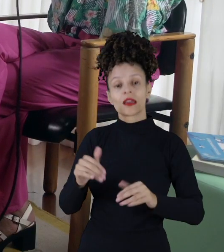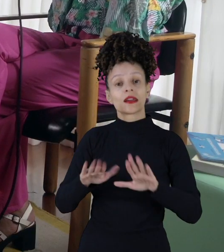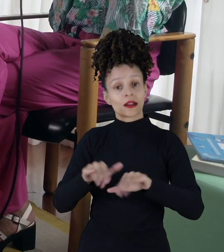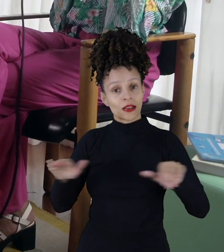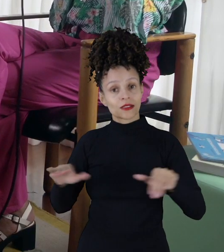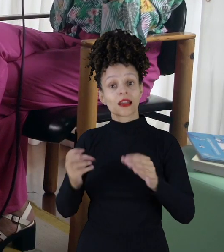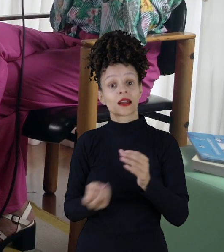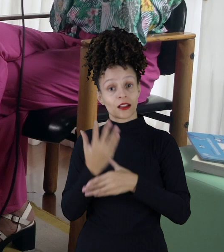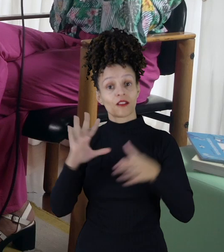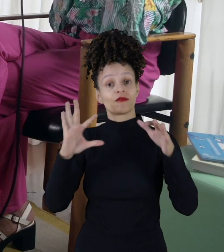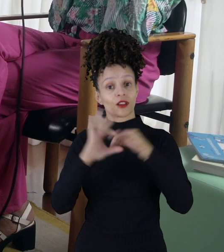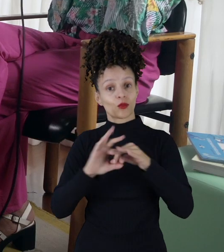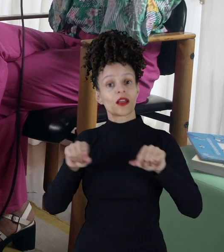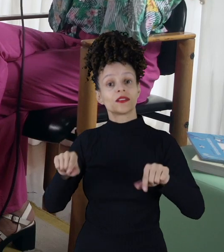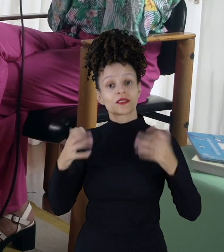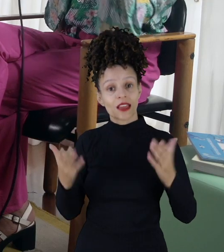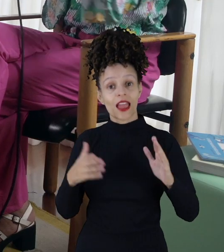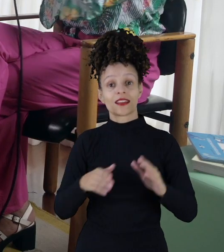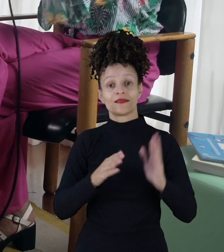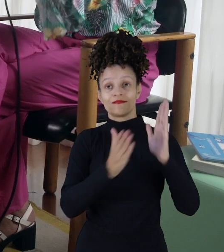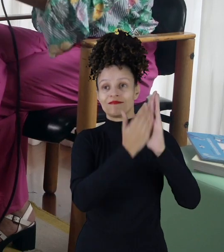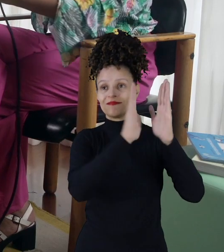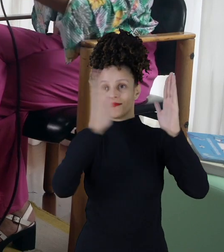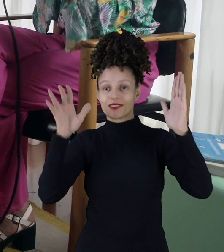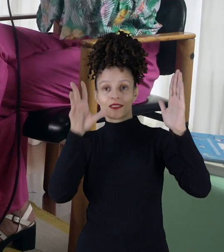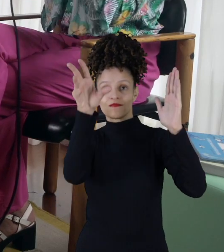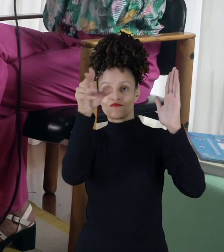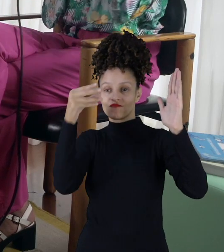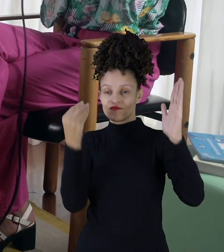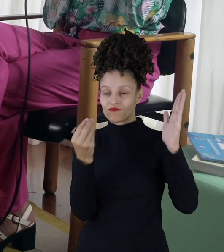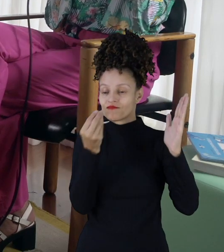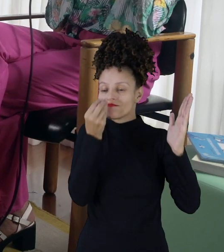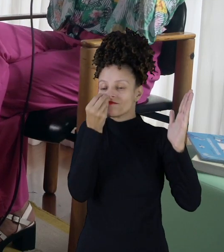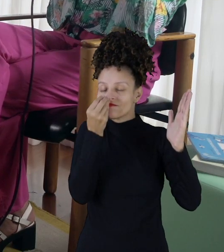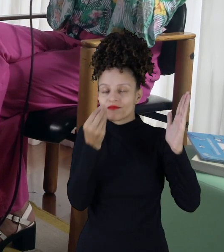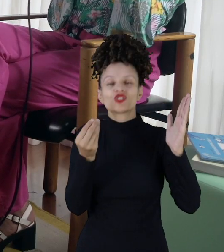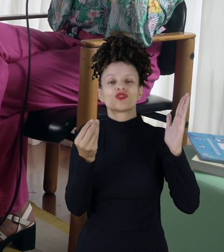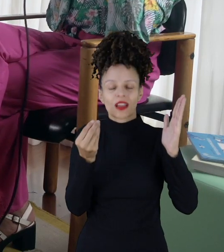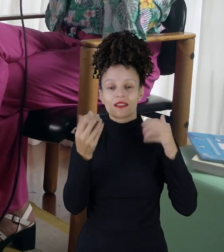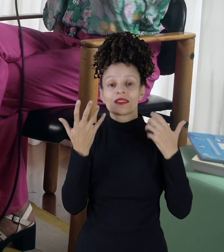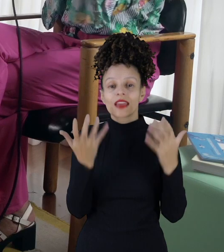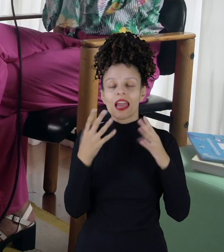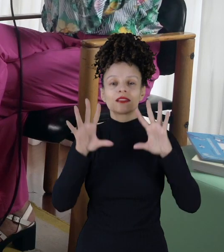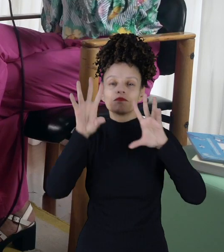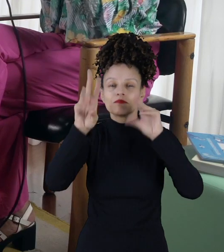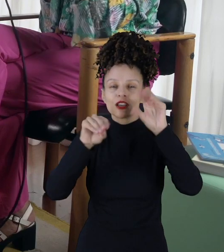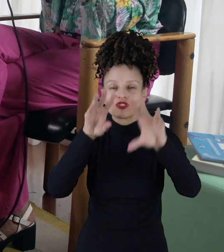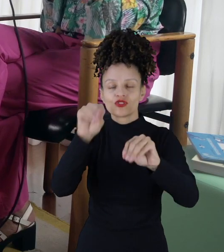E as crianças criam esse vínculo. E elas querem ir para a estante. Elas querem cheirar o livro, né?